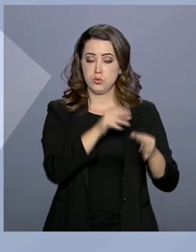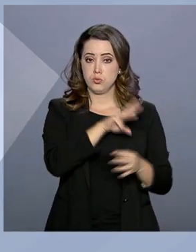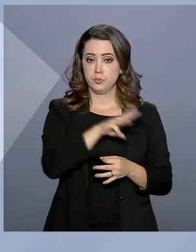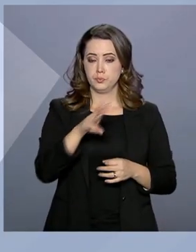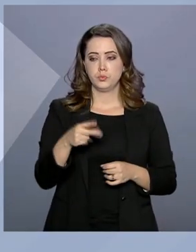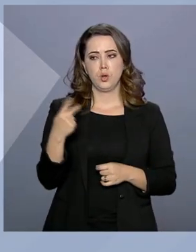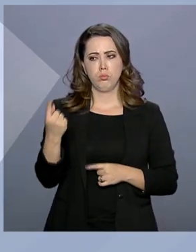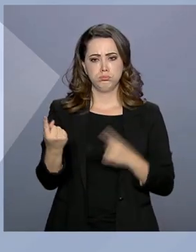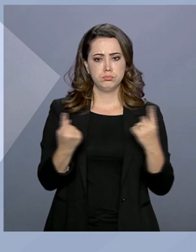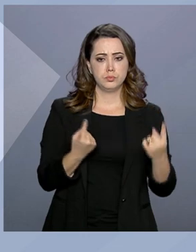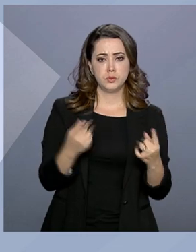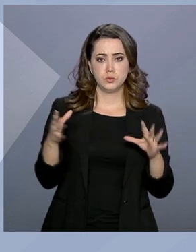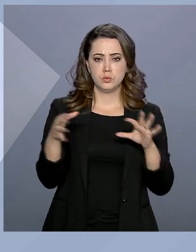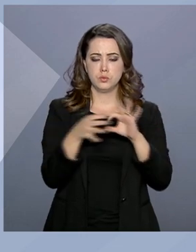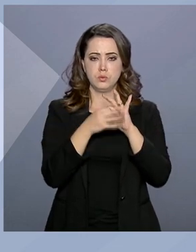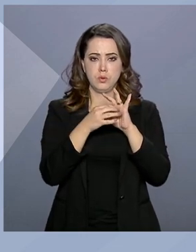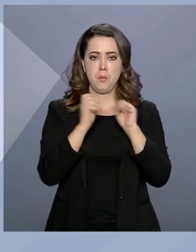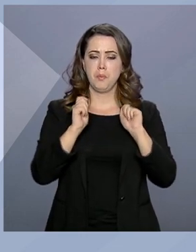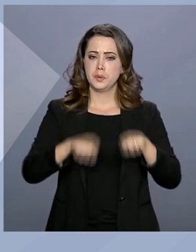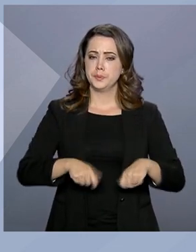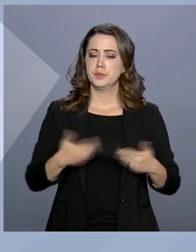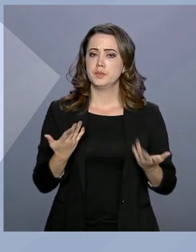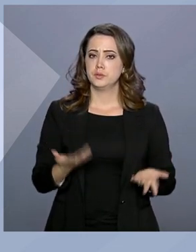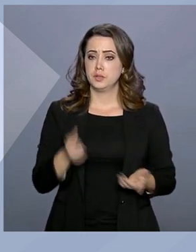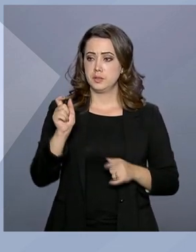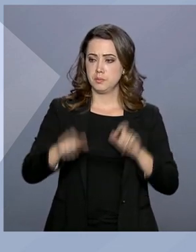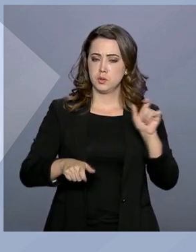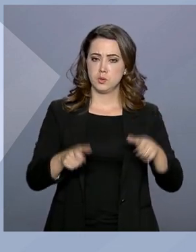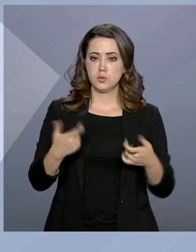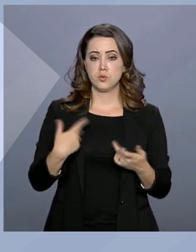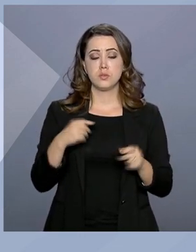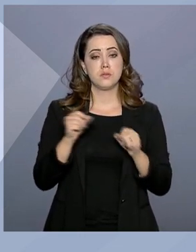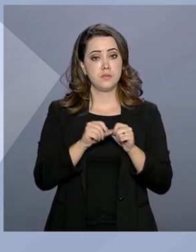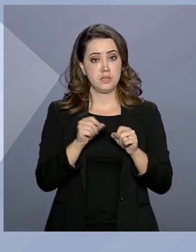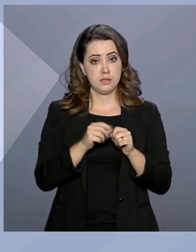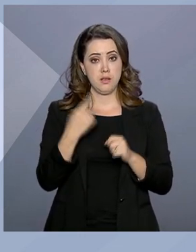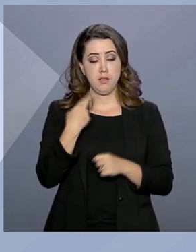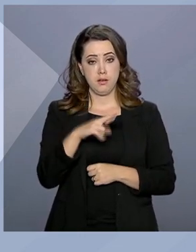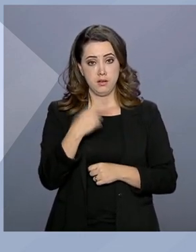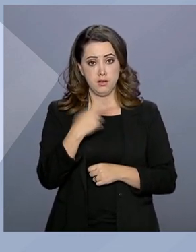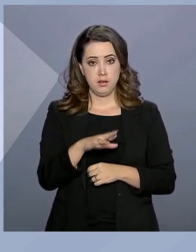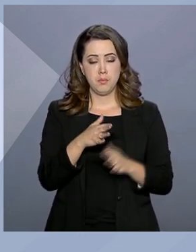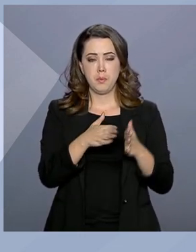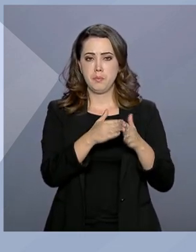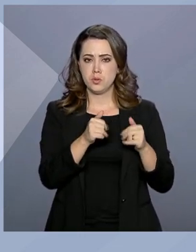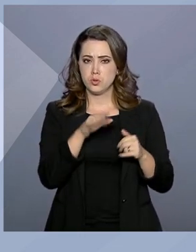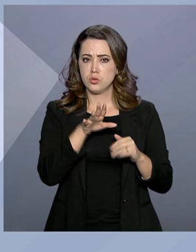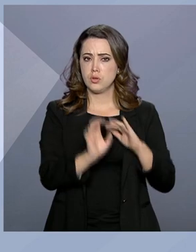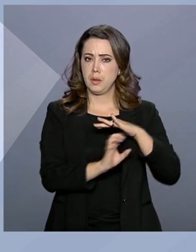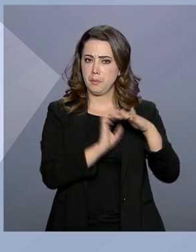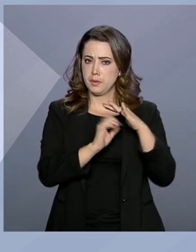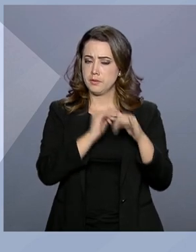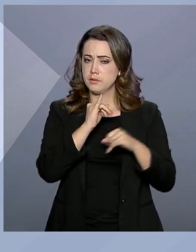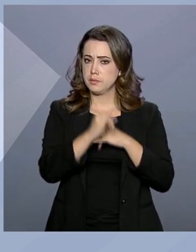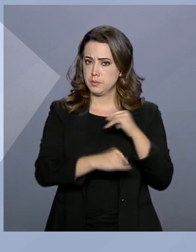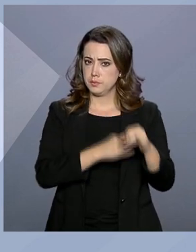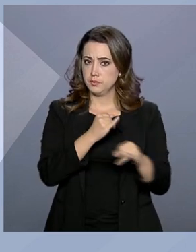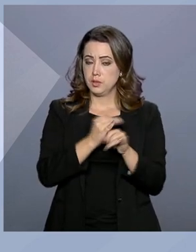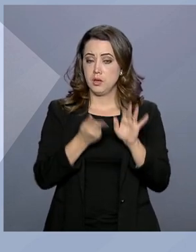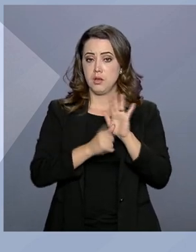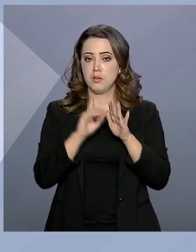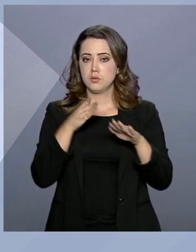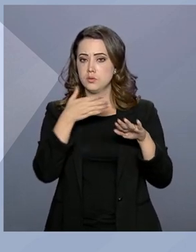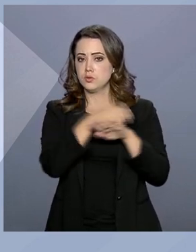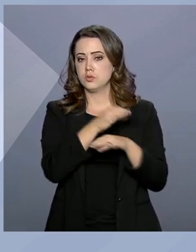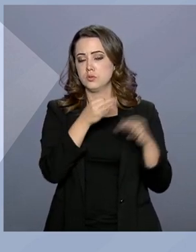duas plataformas integradas vão permitir que o consumidor faça a reclamação acionando a empresa pela internet antes